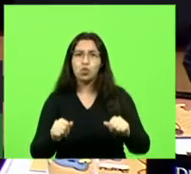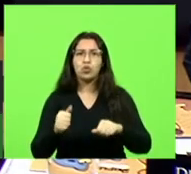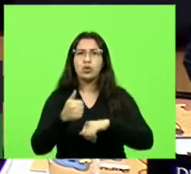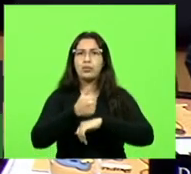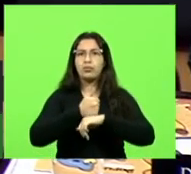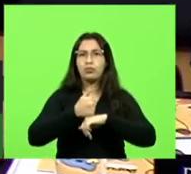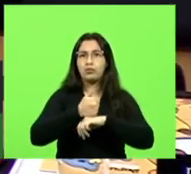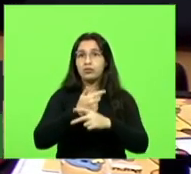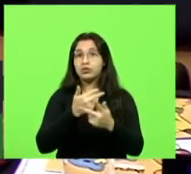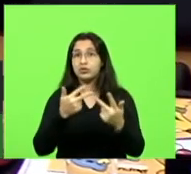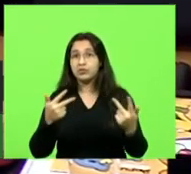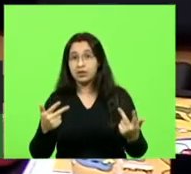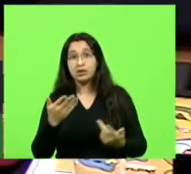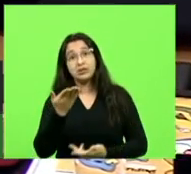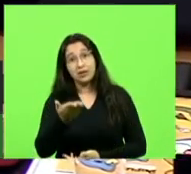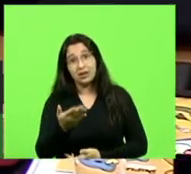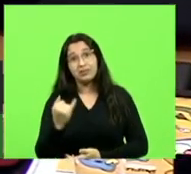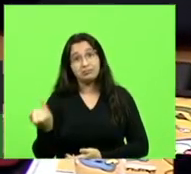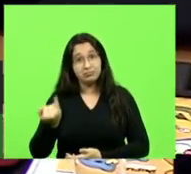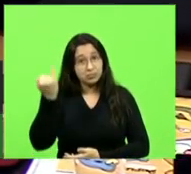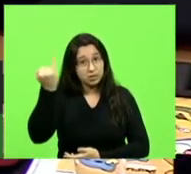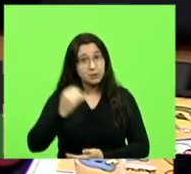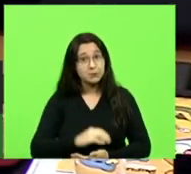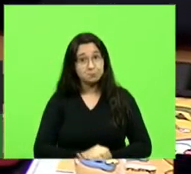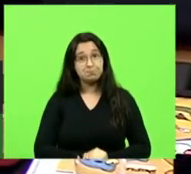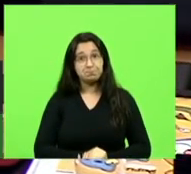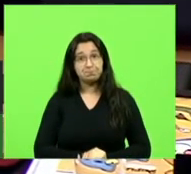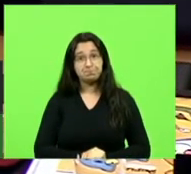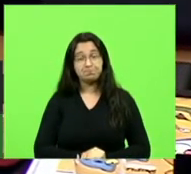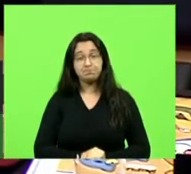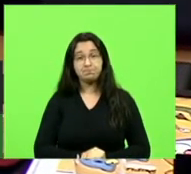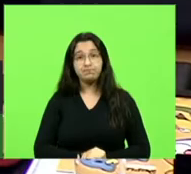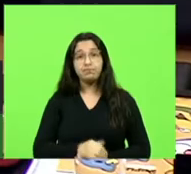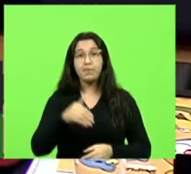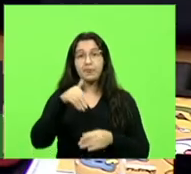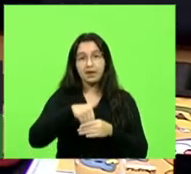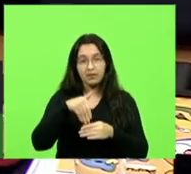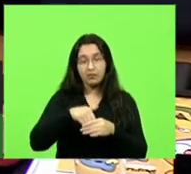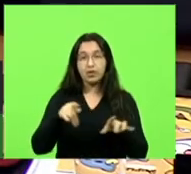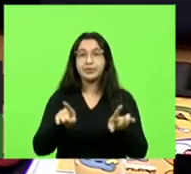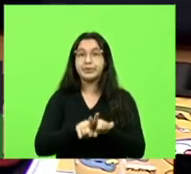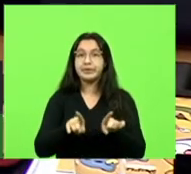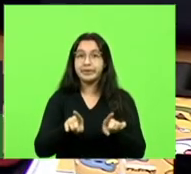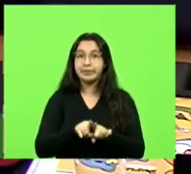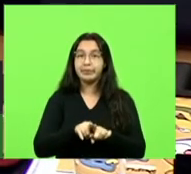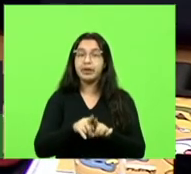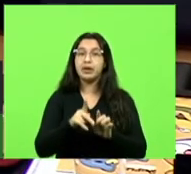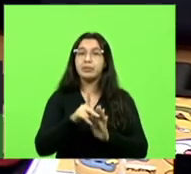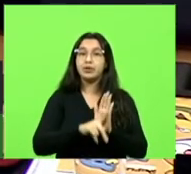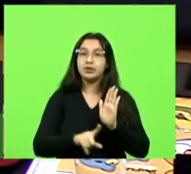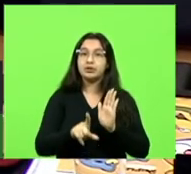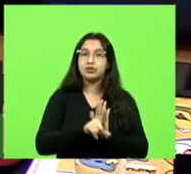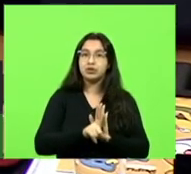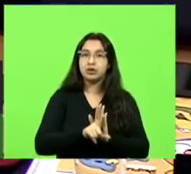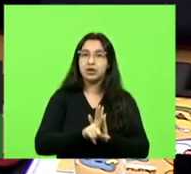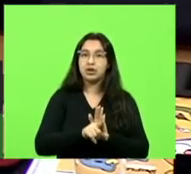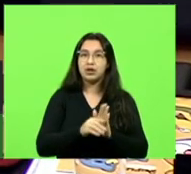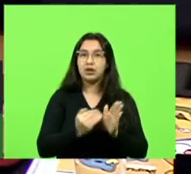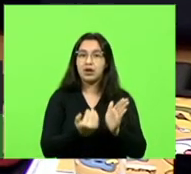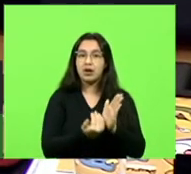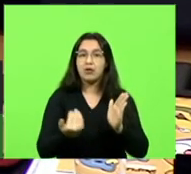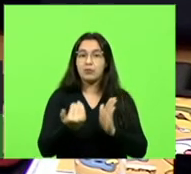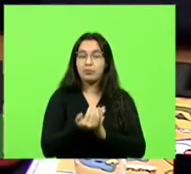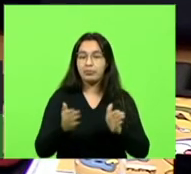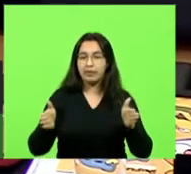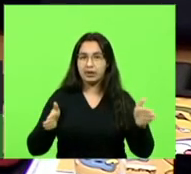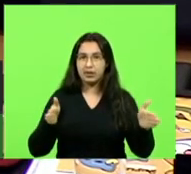ser essenciais. Como nós também votamos aqui projetos de lei para estender prazos, para parcelar